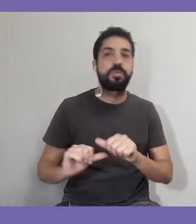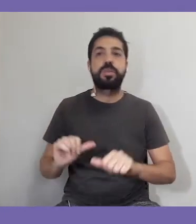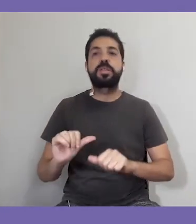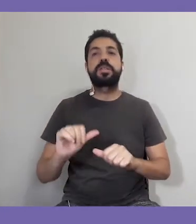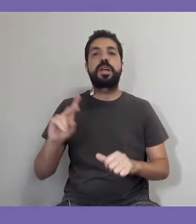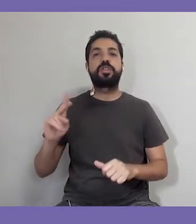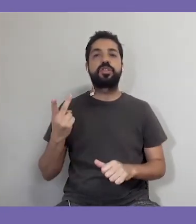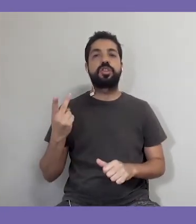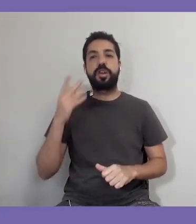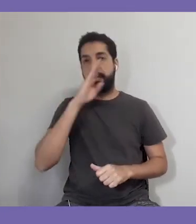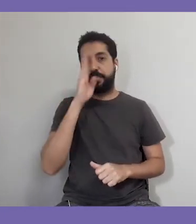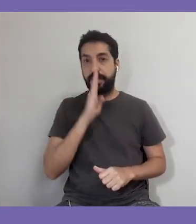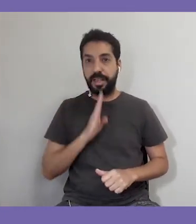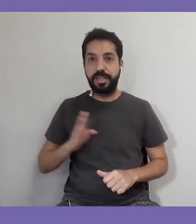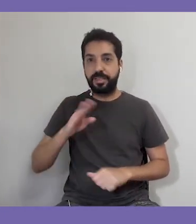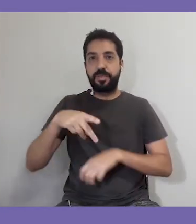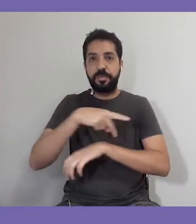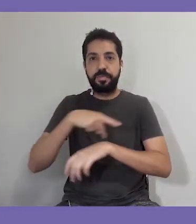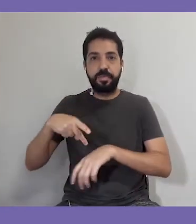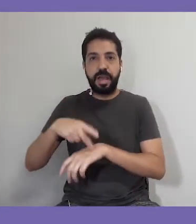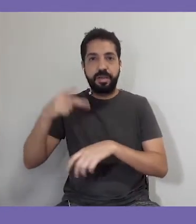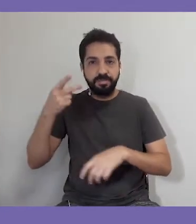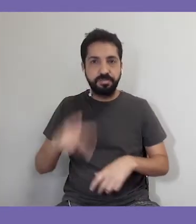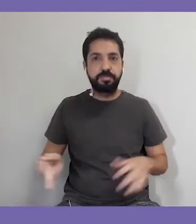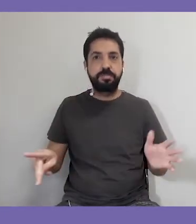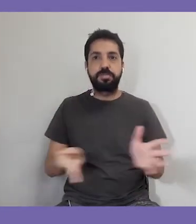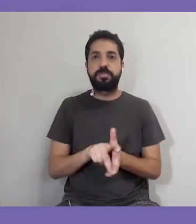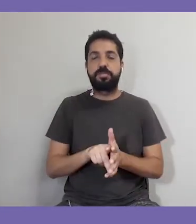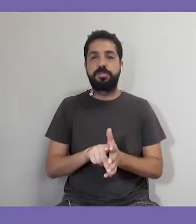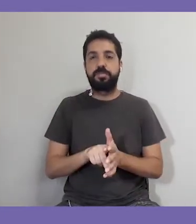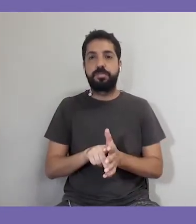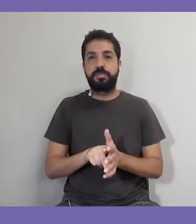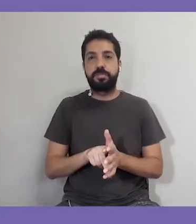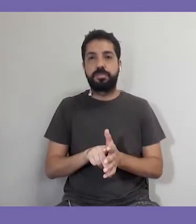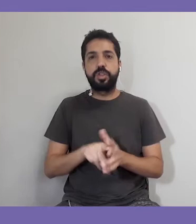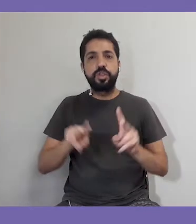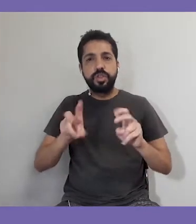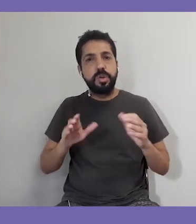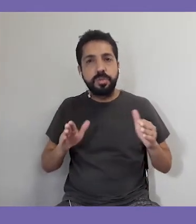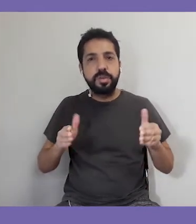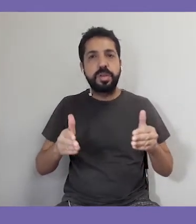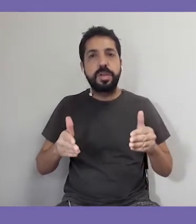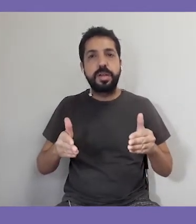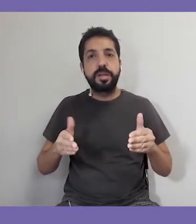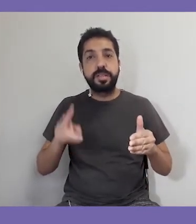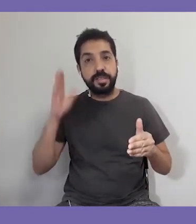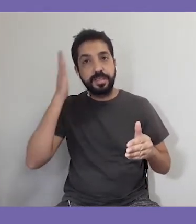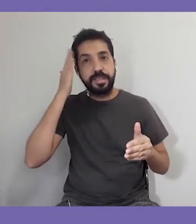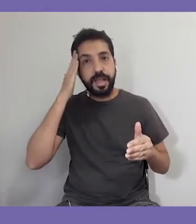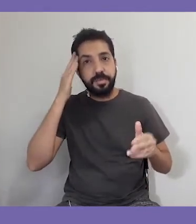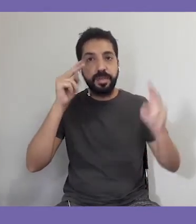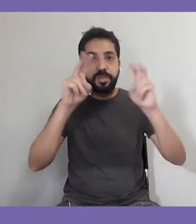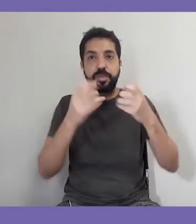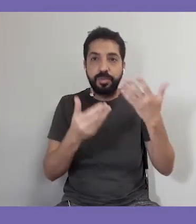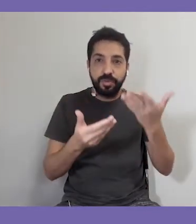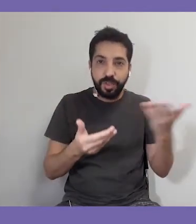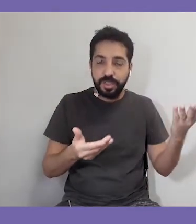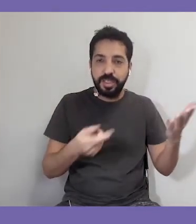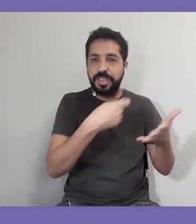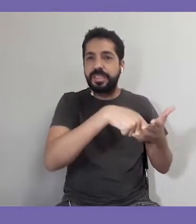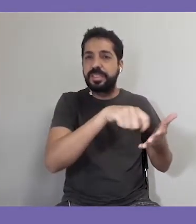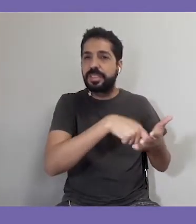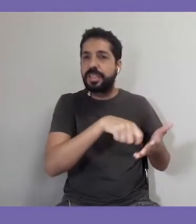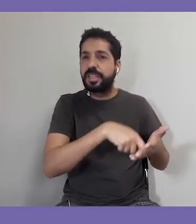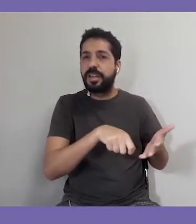nossa própria história do Brasil como um país, né? E aí, nessa perspectiva, seria bom ouvir de você as